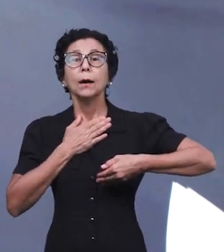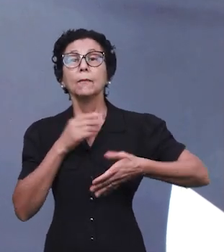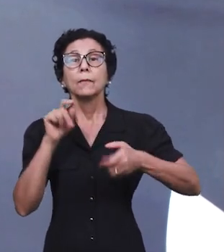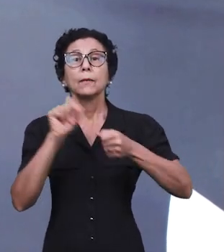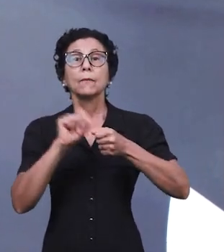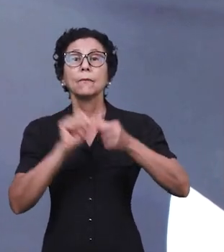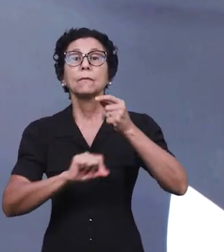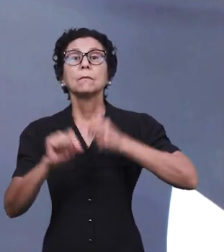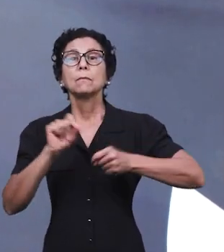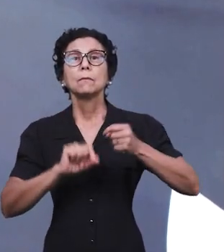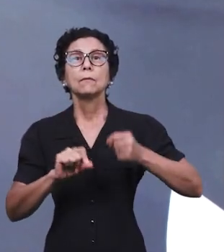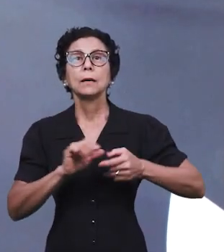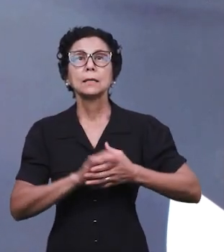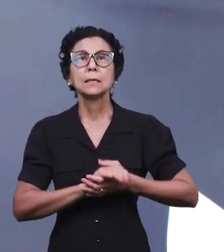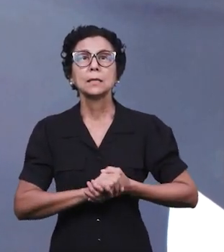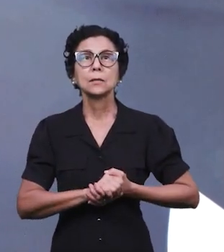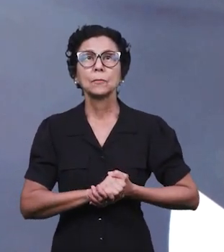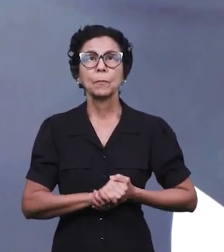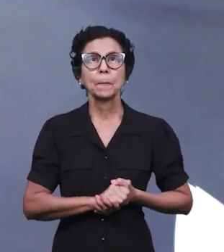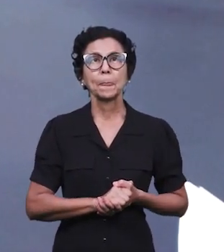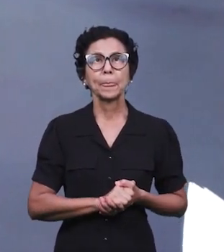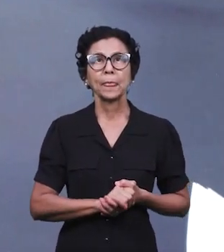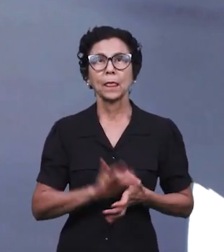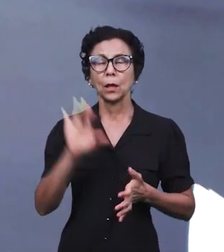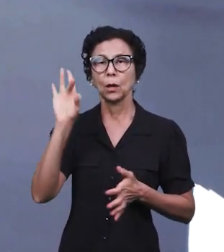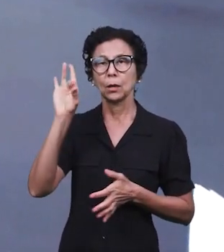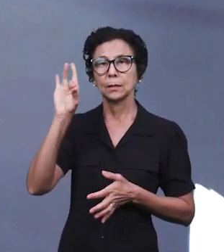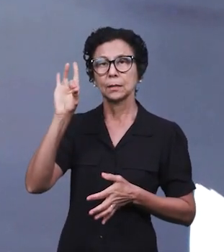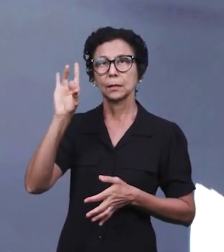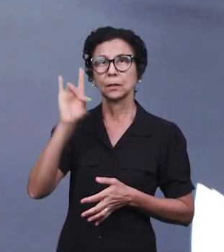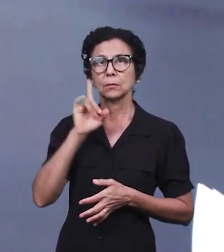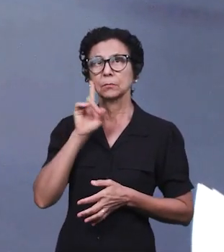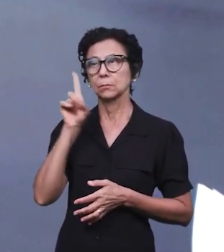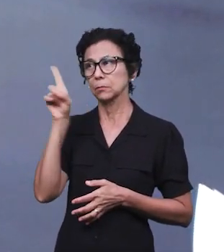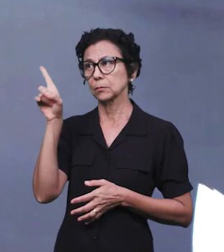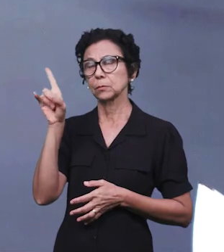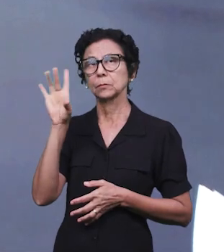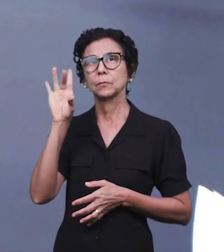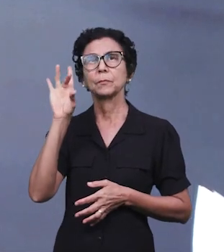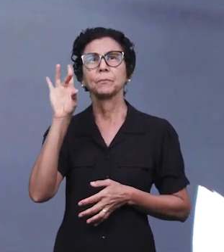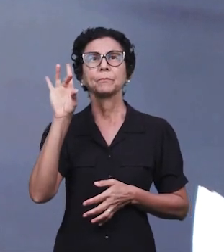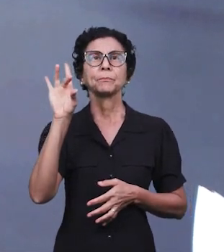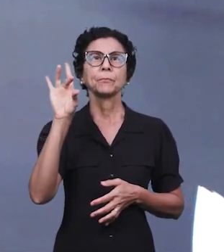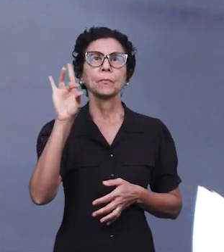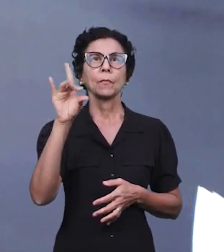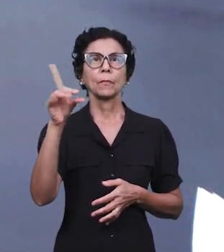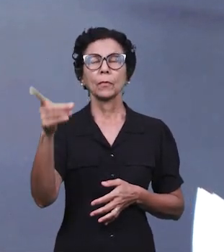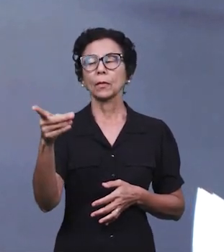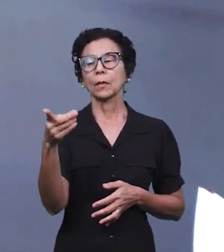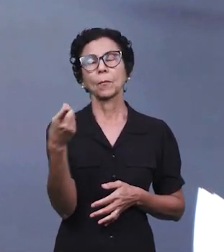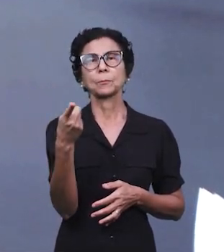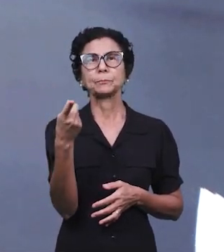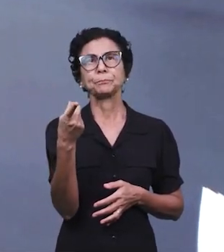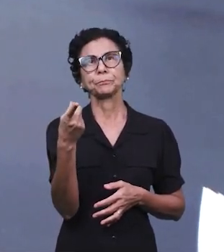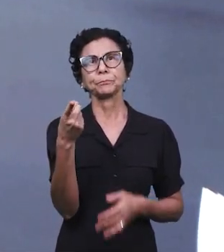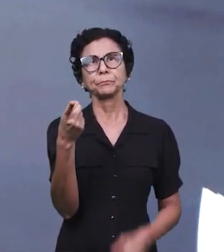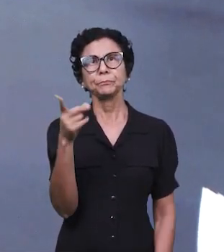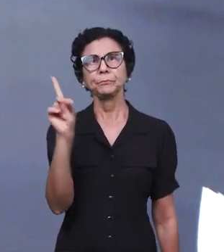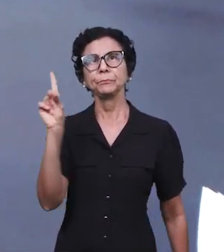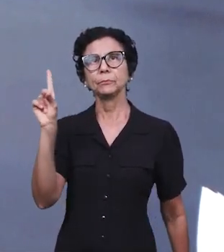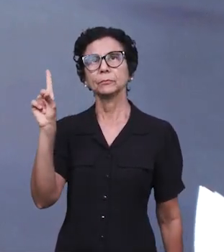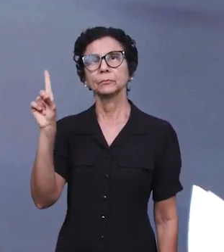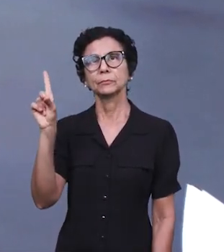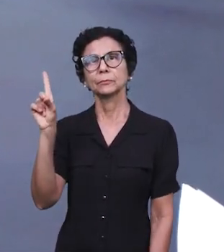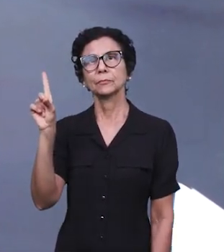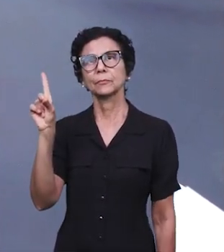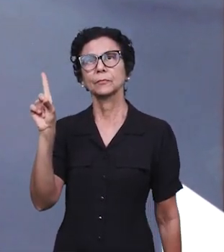nós chamamos assim, o dedo em Y, que nós fazemos assim. O dedo, né, dessa forma